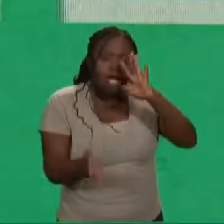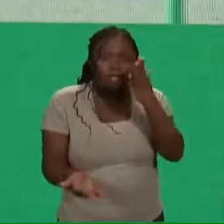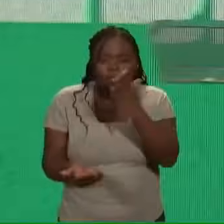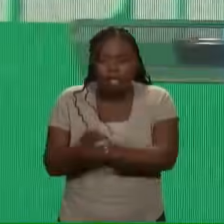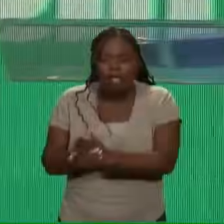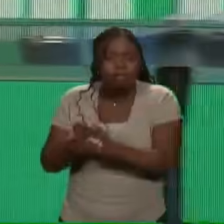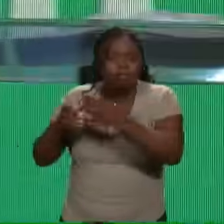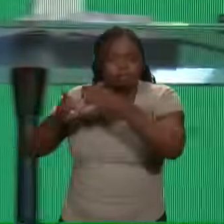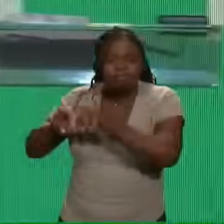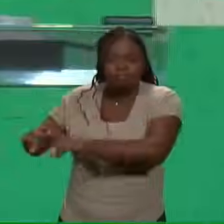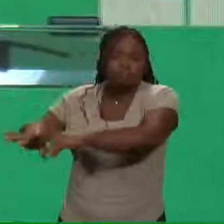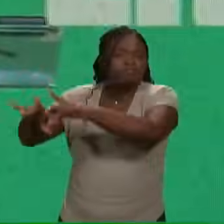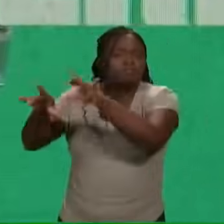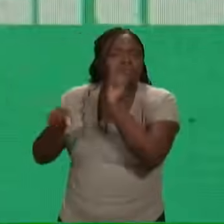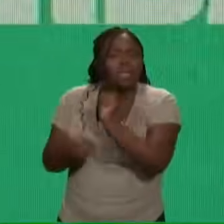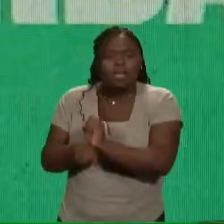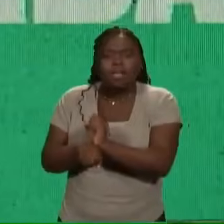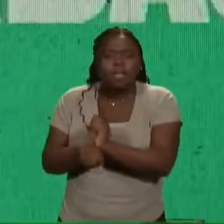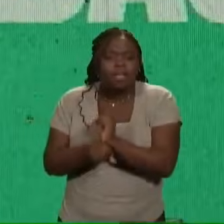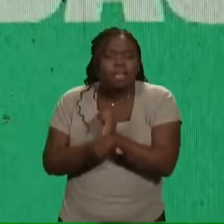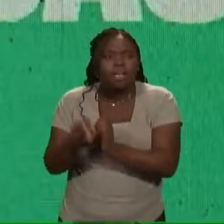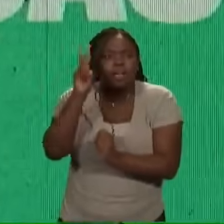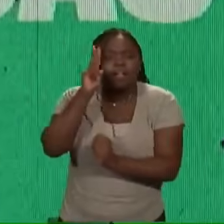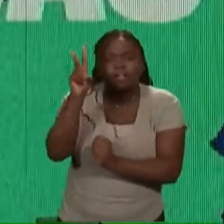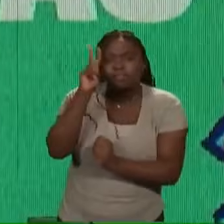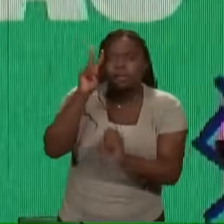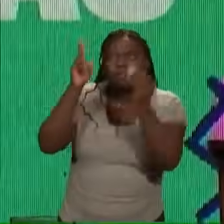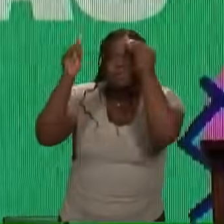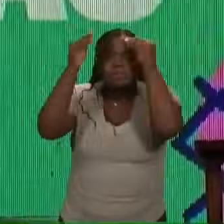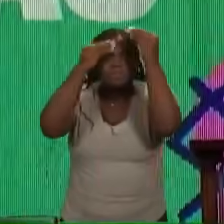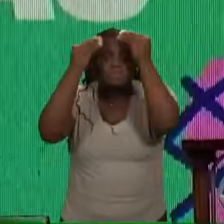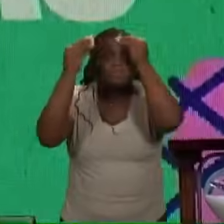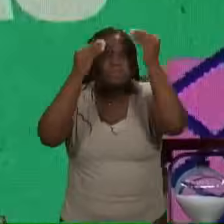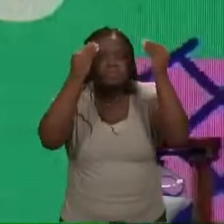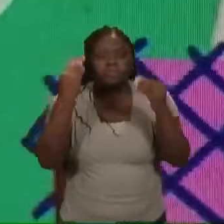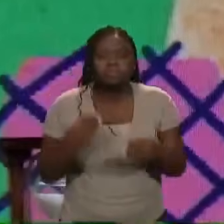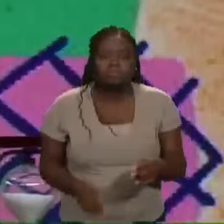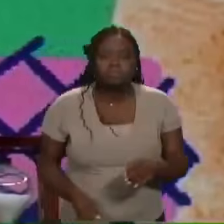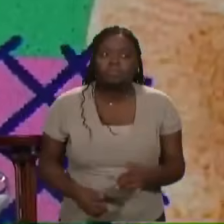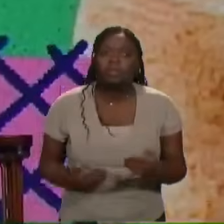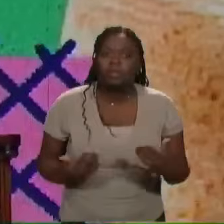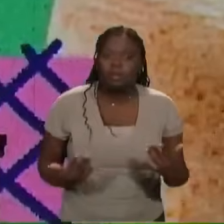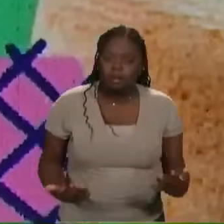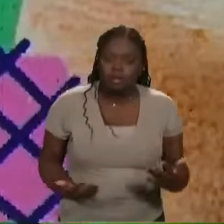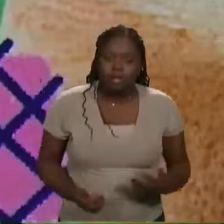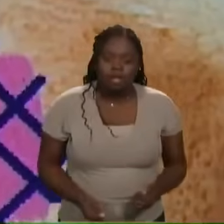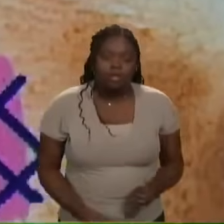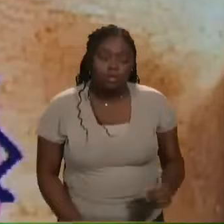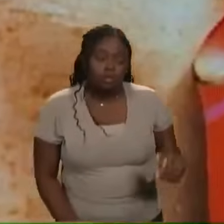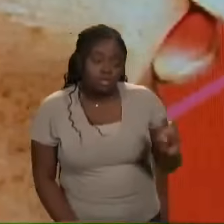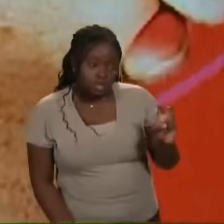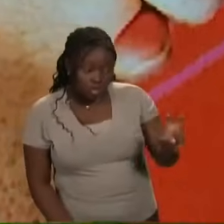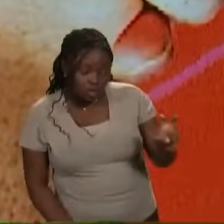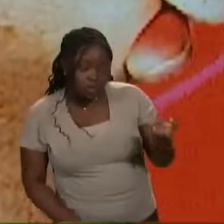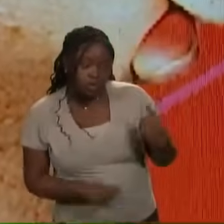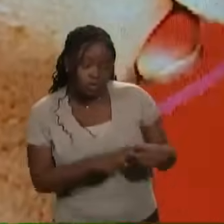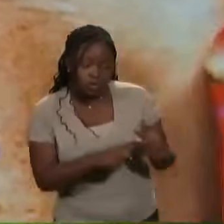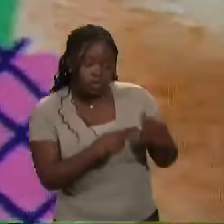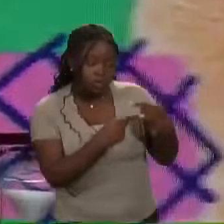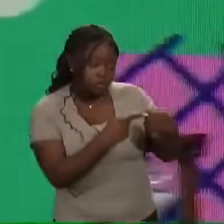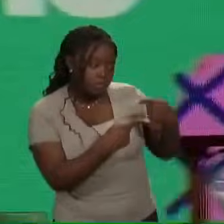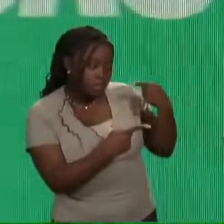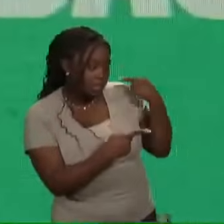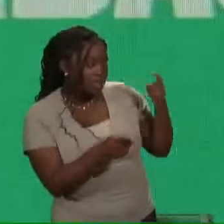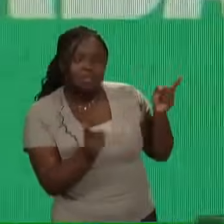morto. Para de ficar com esse arquivo de prós e contras. Ó, esse jogo está 6-5. Porque semana passada você